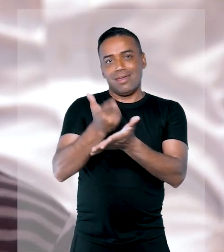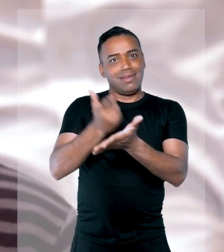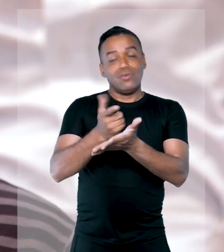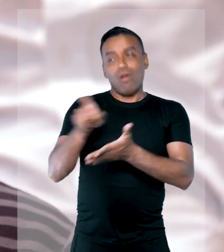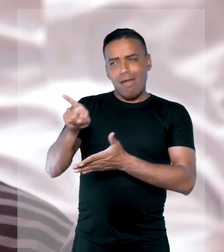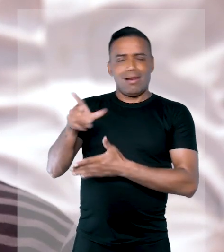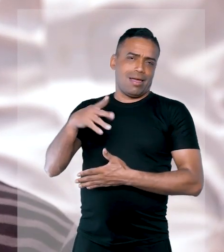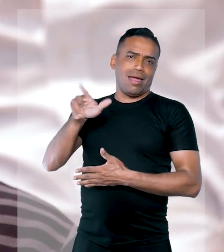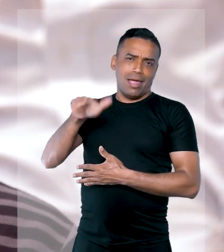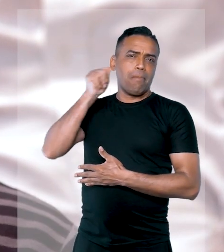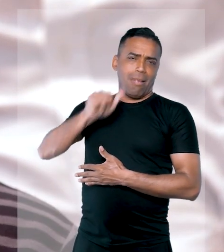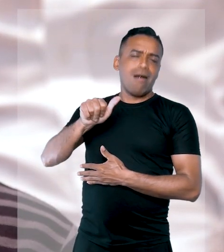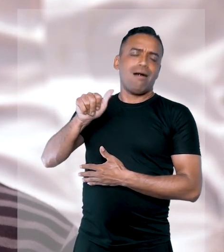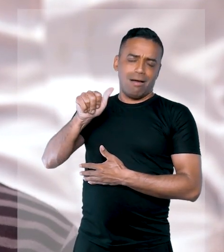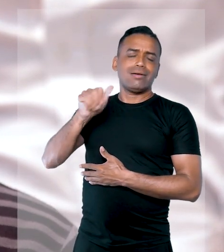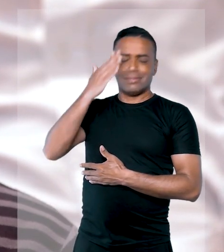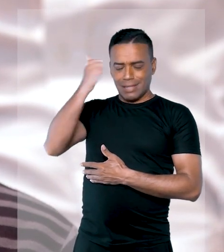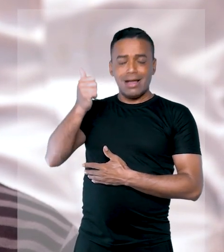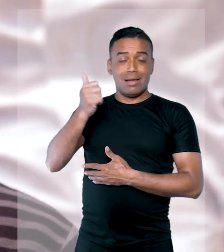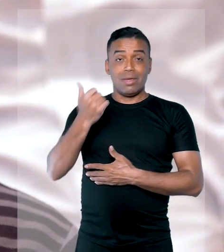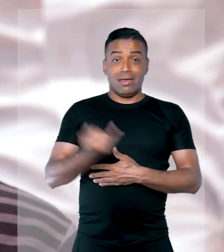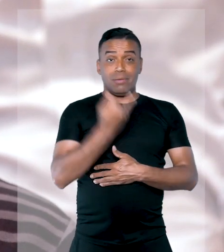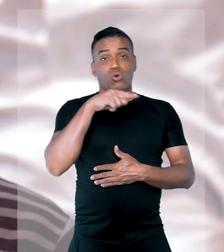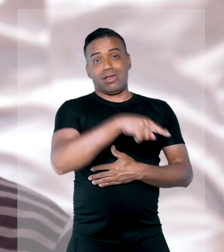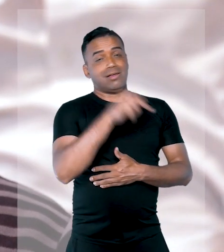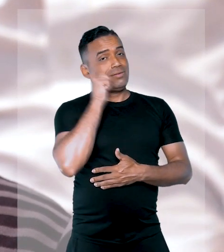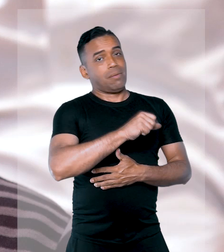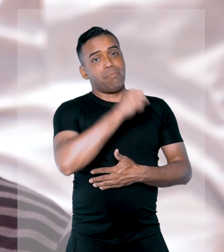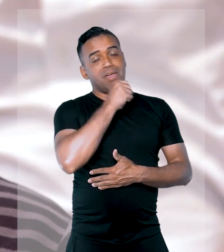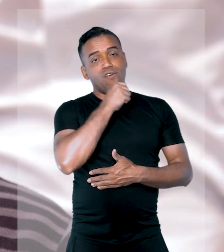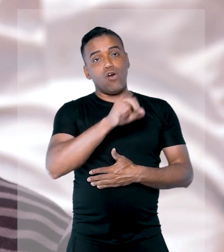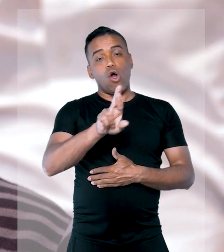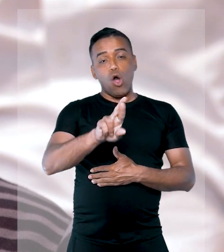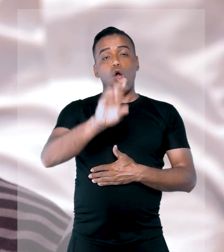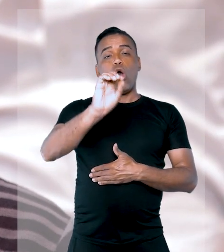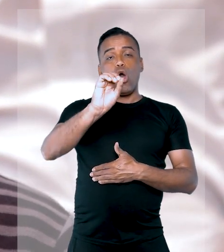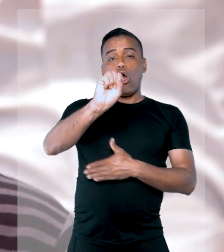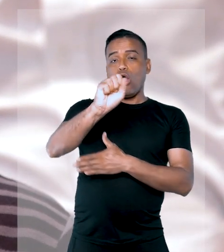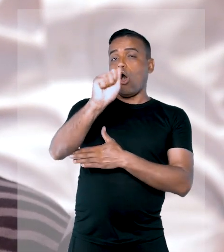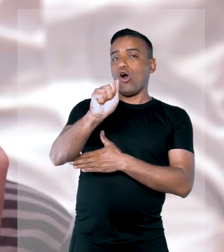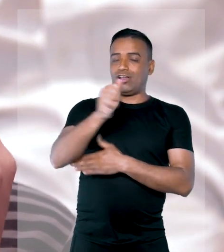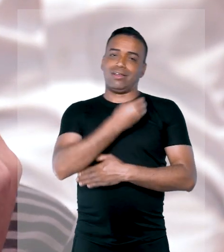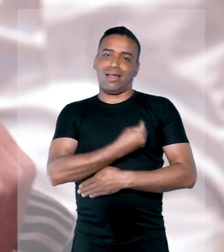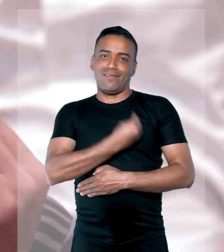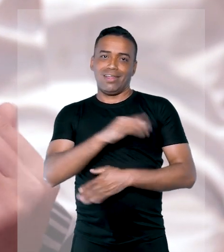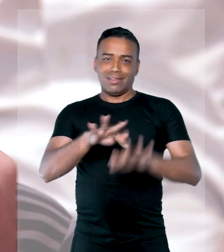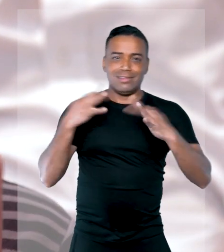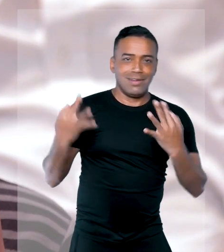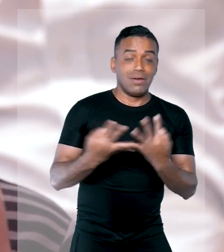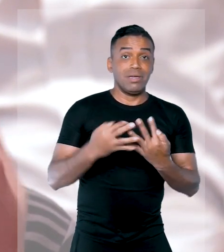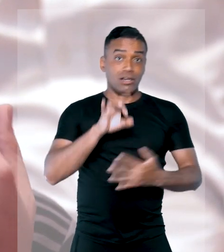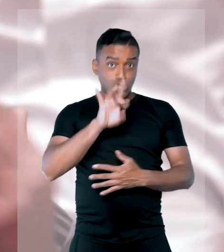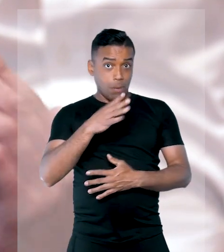Letícia sabe a importância da Vovó Rosa que tem pra gente. E não só pra